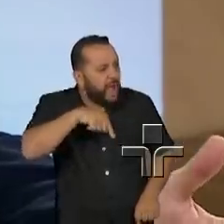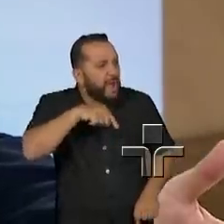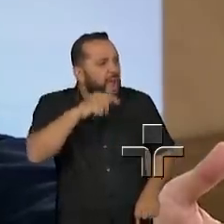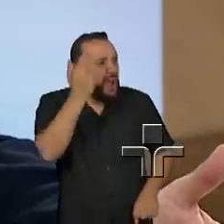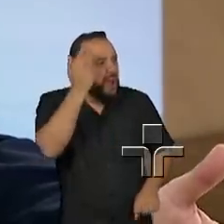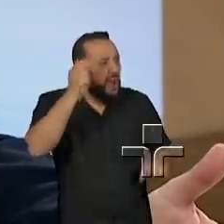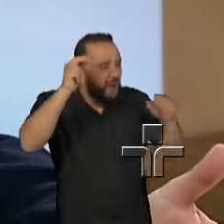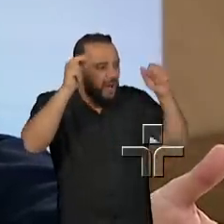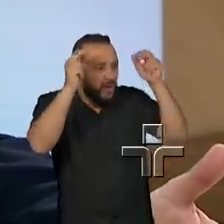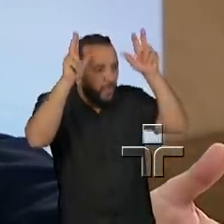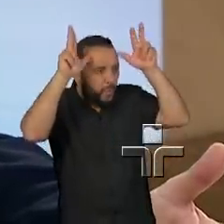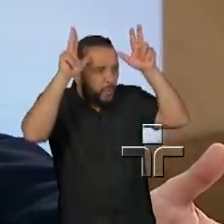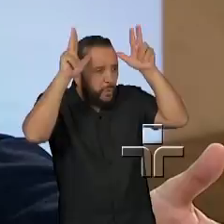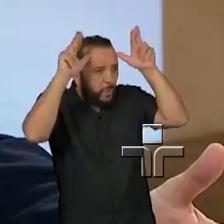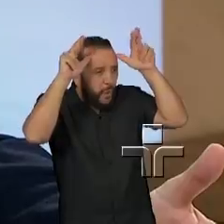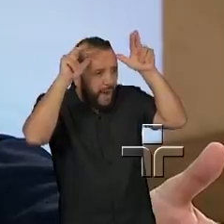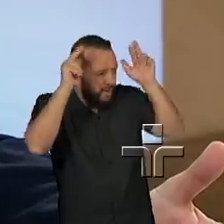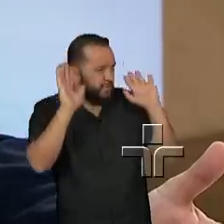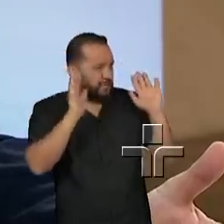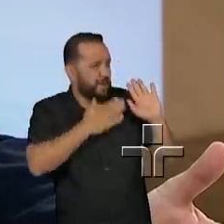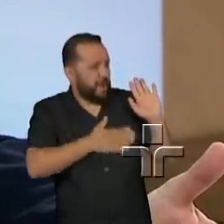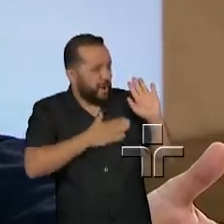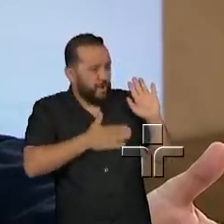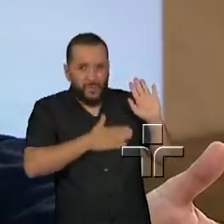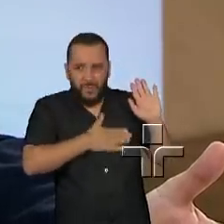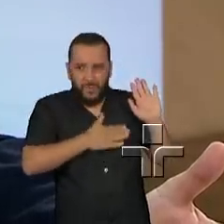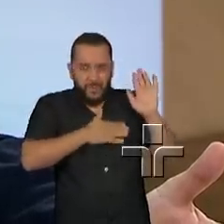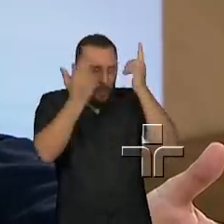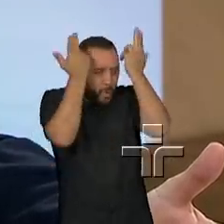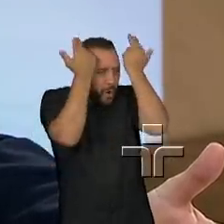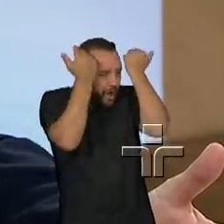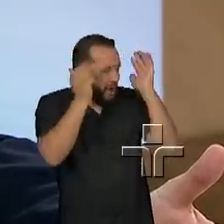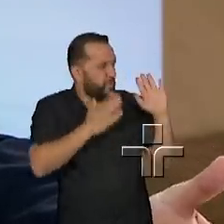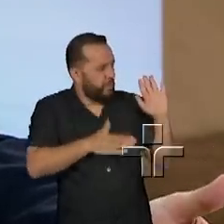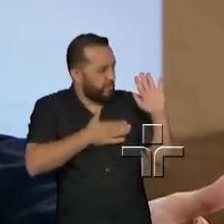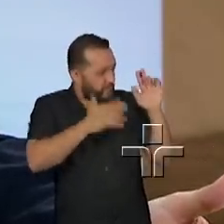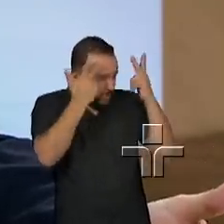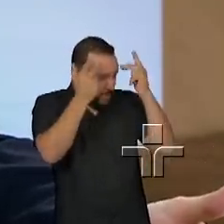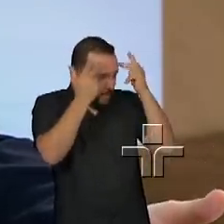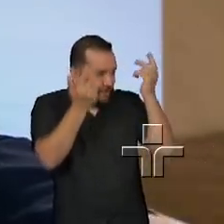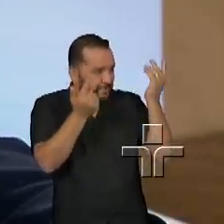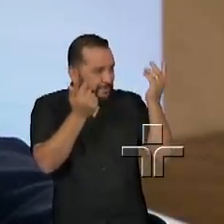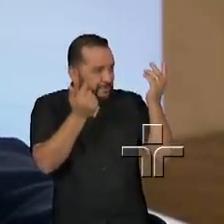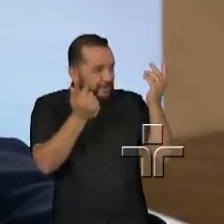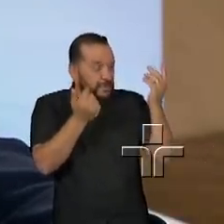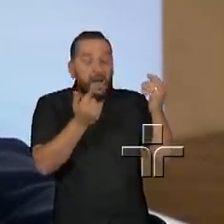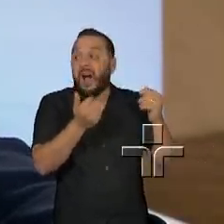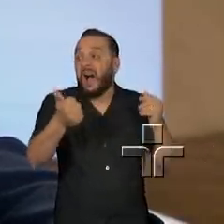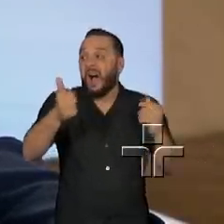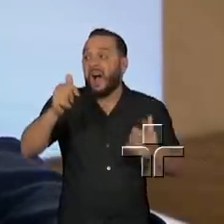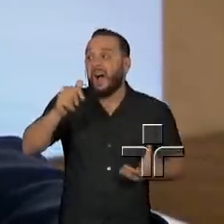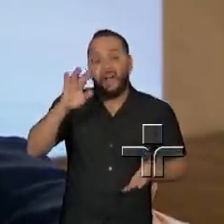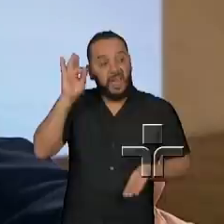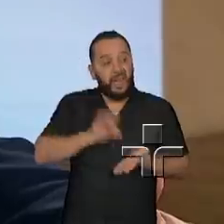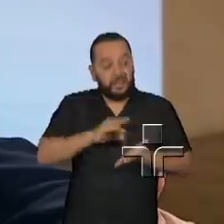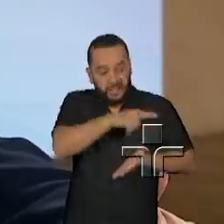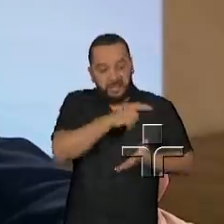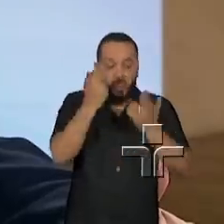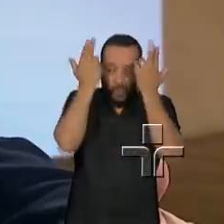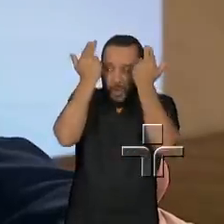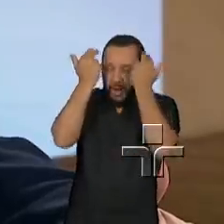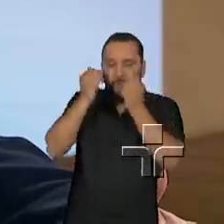é concreta. E a Terra não é plana. Então, eu acho que a gente tem que ter paciência, mas a gente tem que ter uma